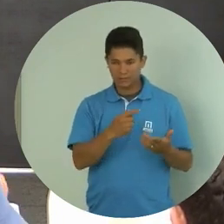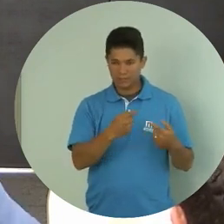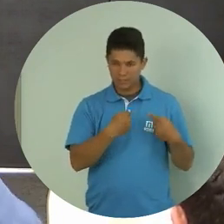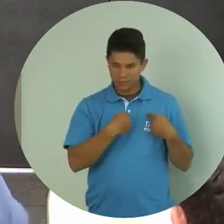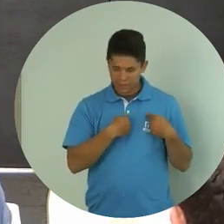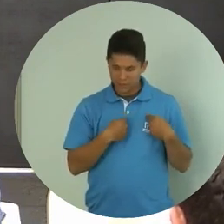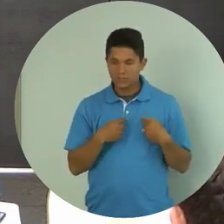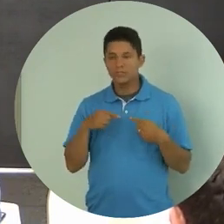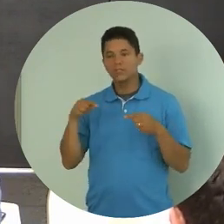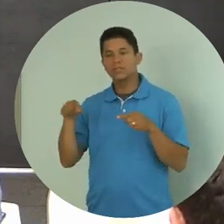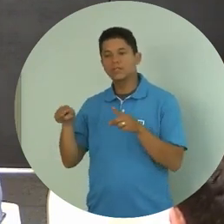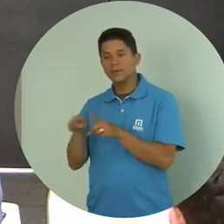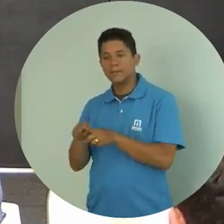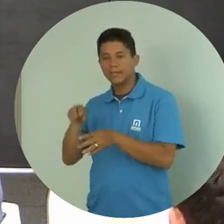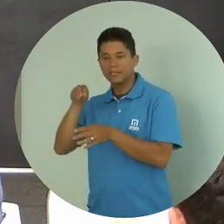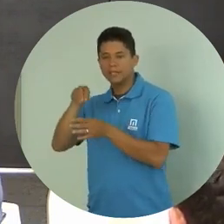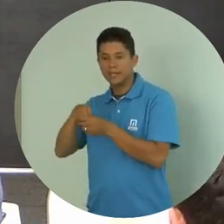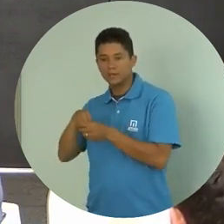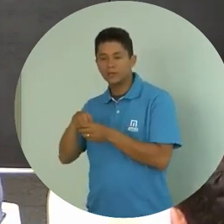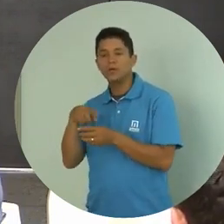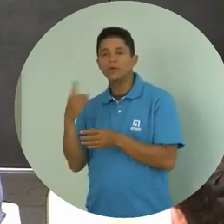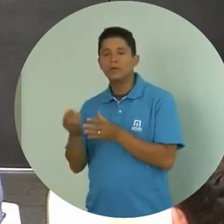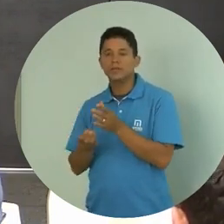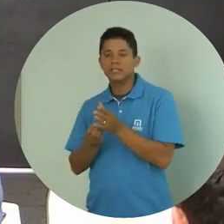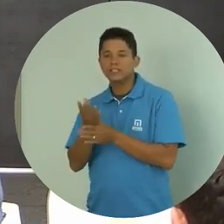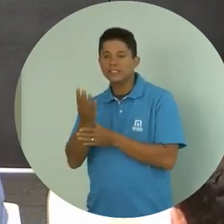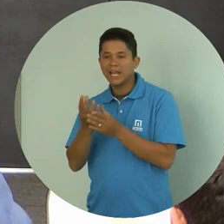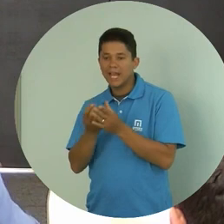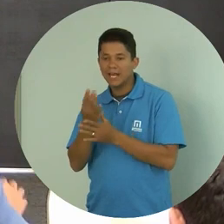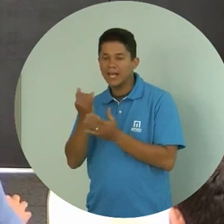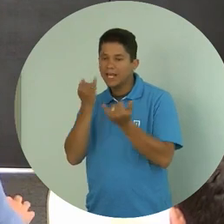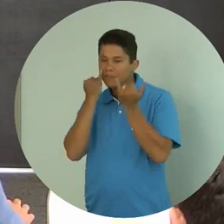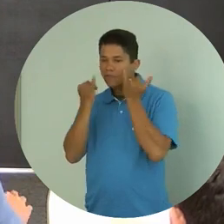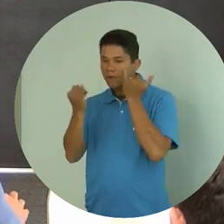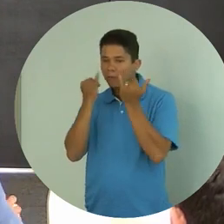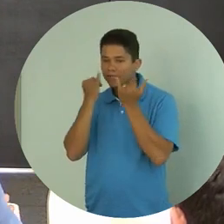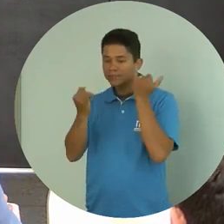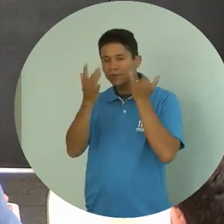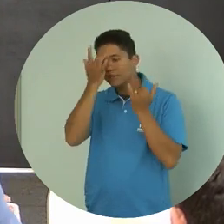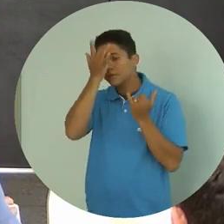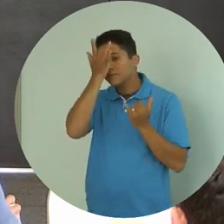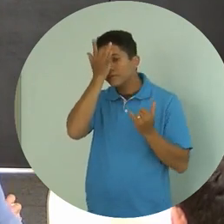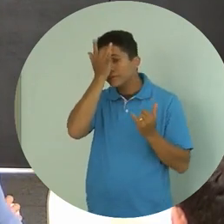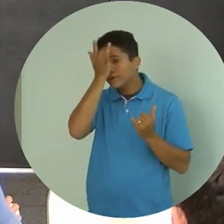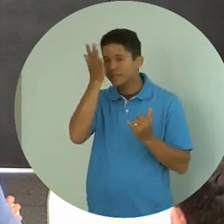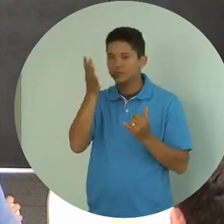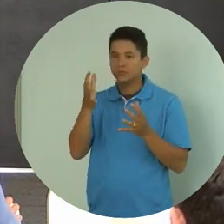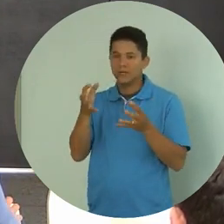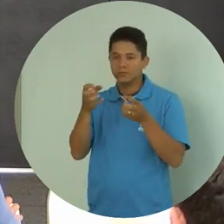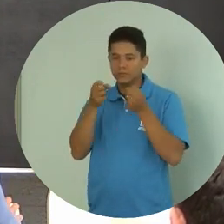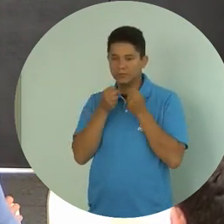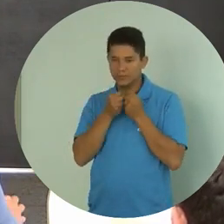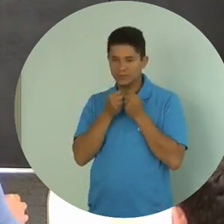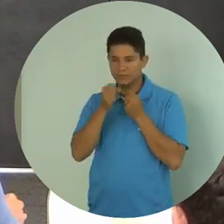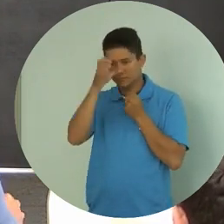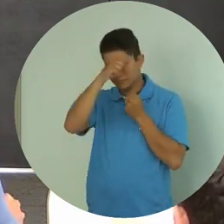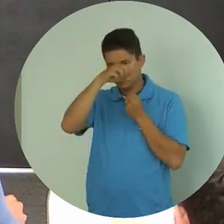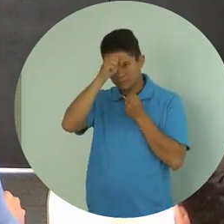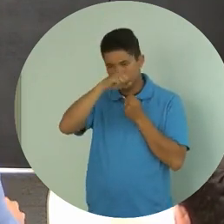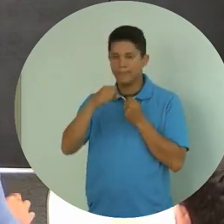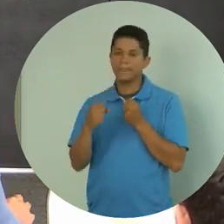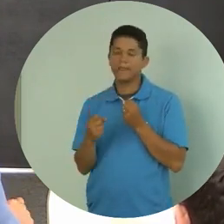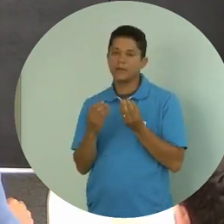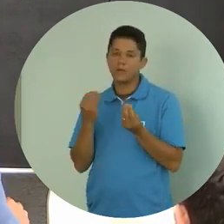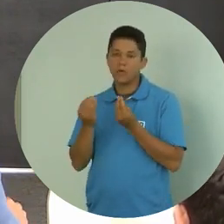gerar informações que elas sejam de fácil absorção na frente. E